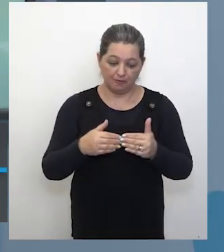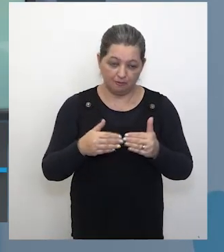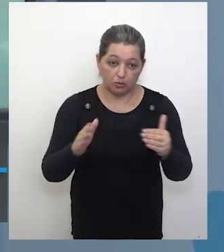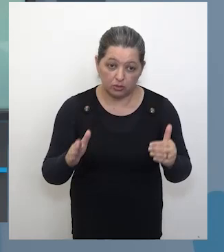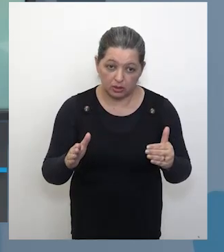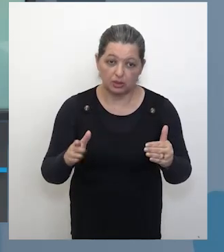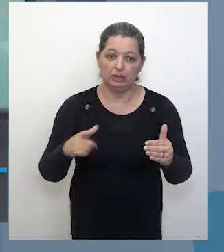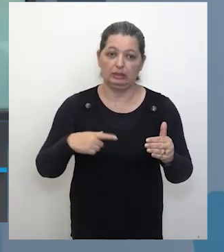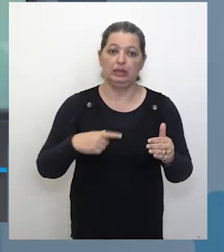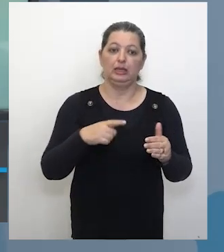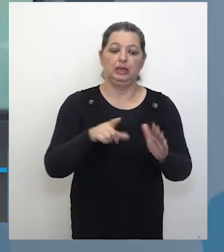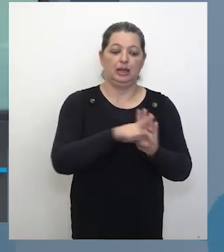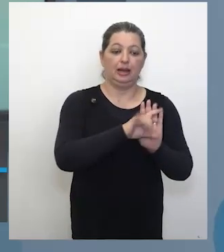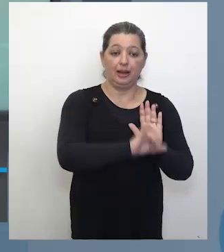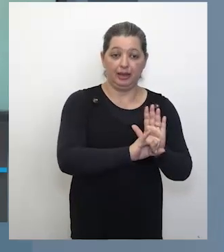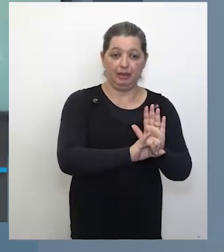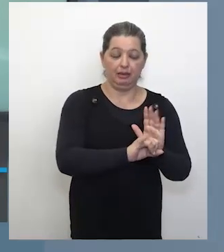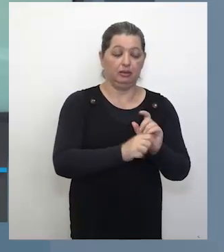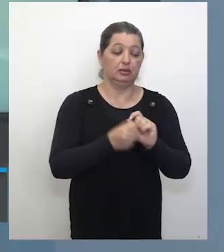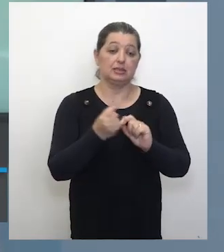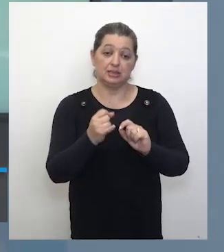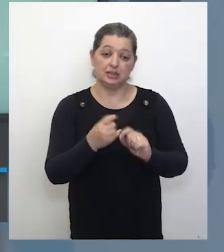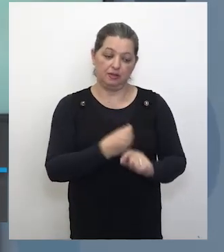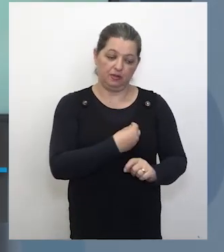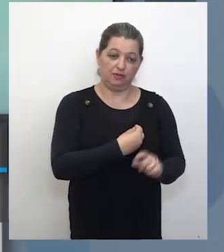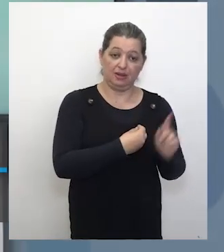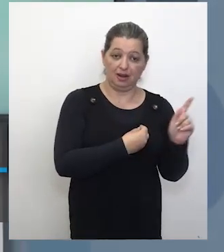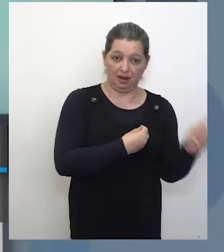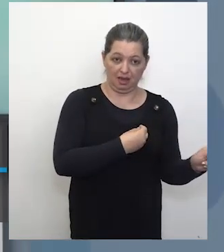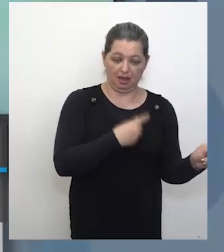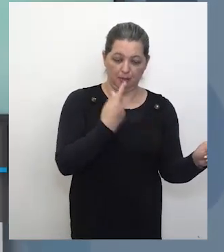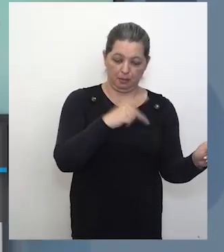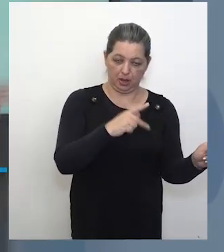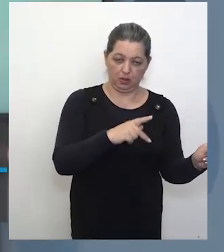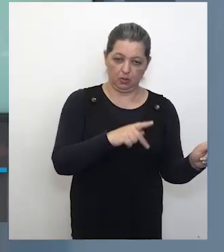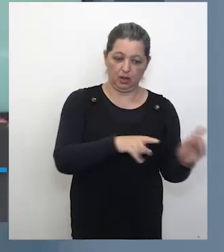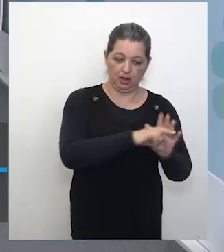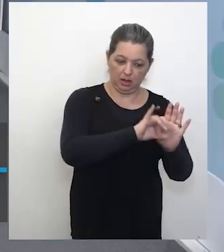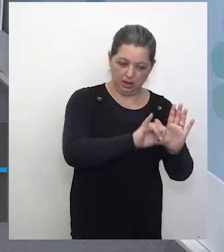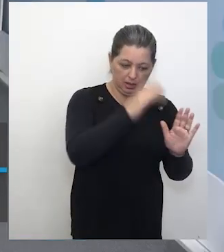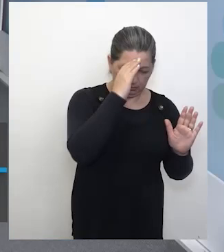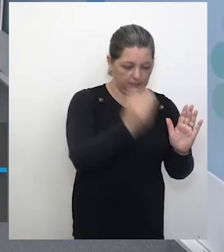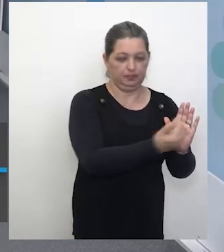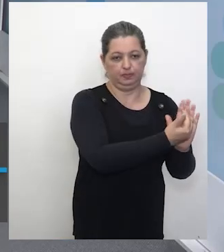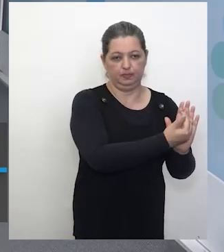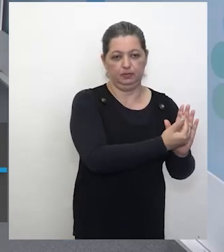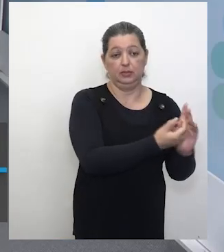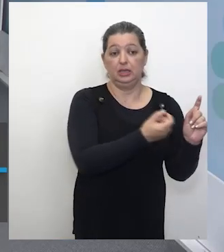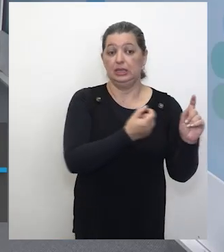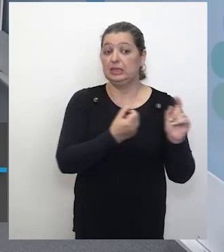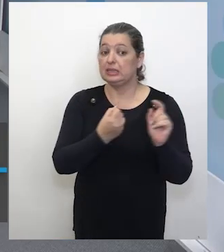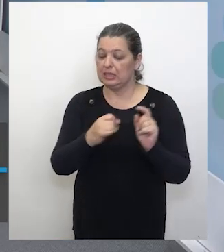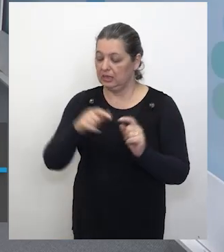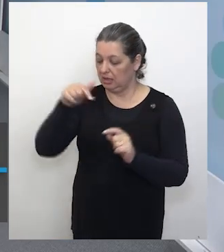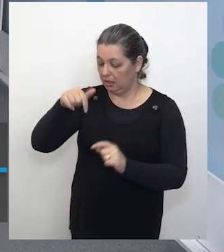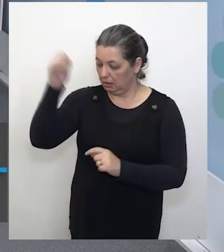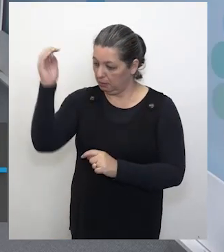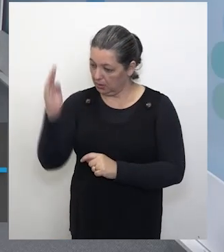momento que ela está lá, ela responde à legislação de lá. E eu respondo aqui no Brasil. A legislação do Brasil. E olha como é interessante